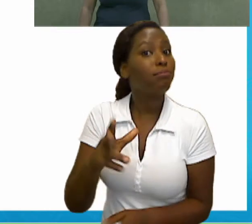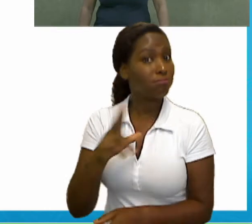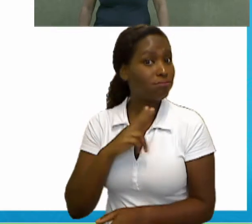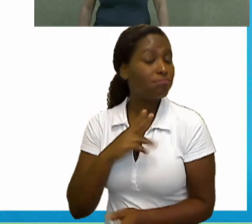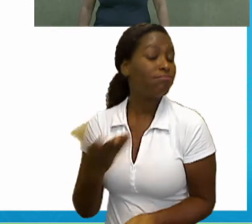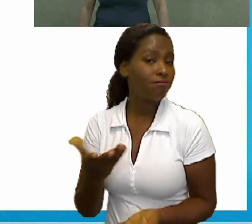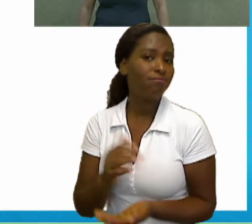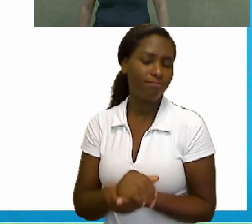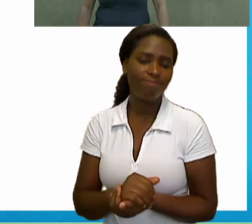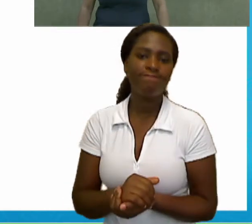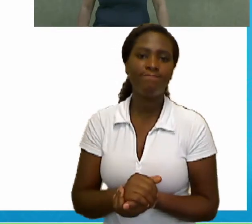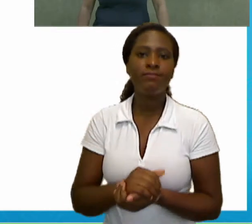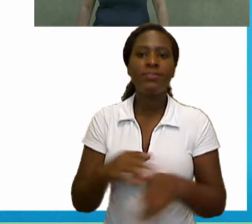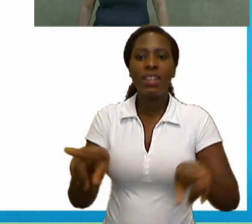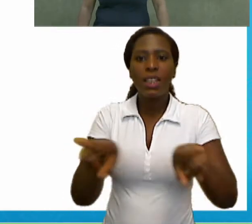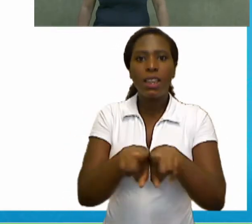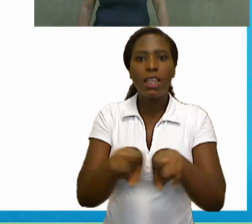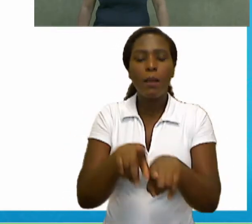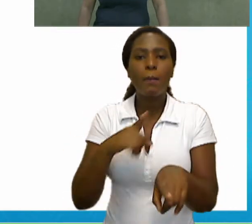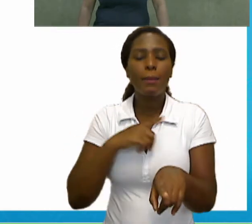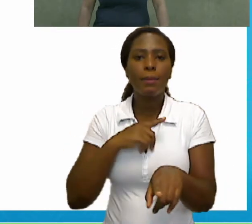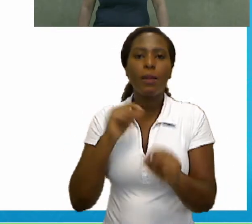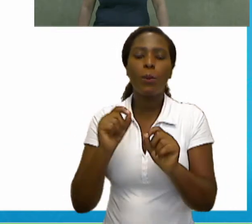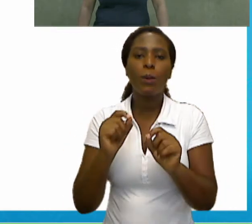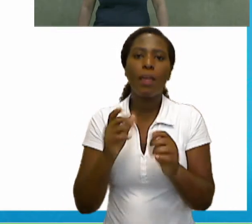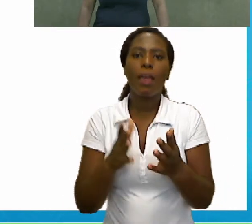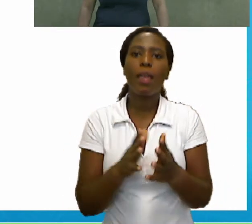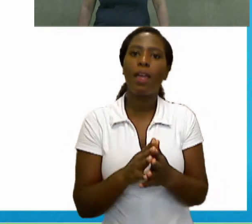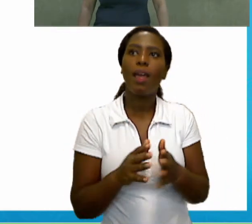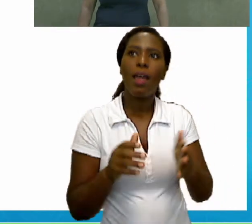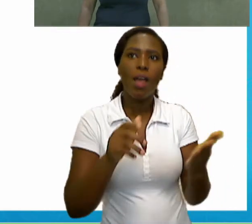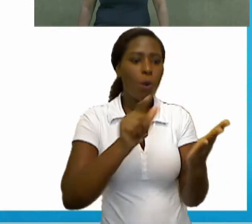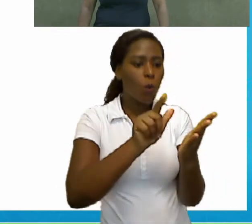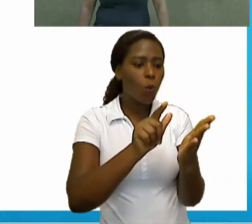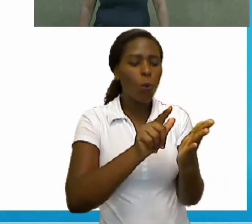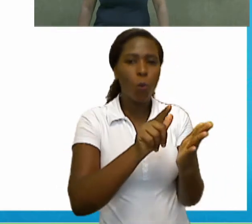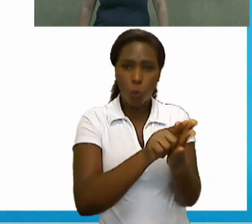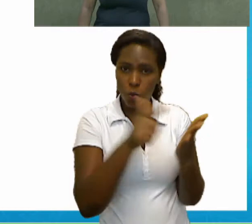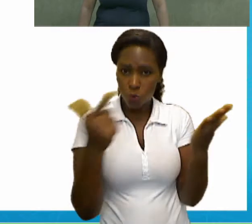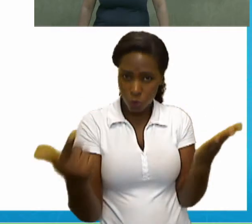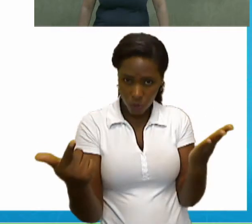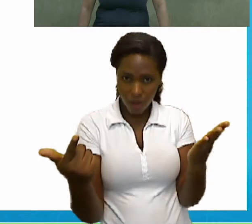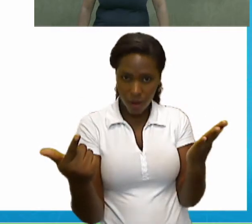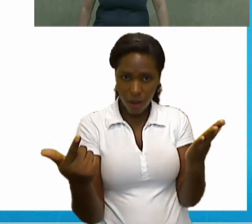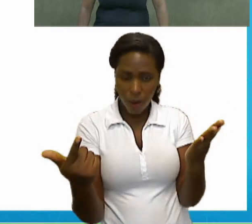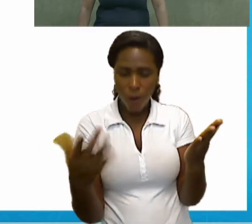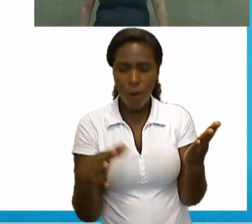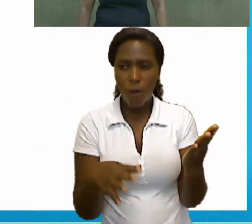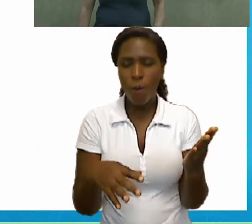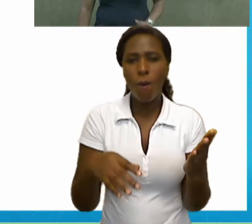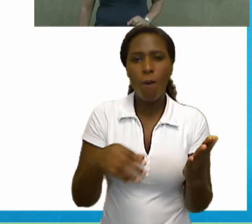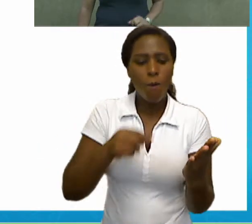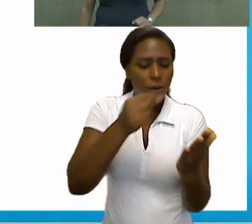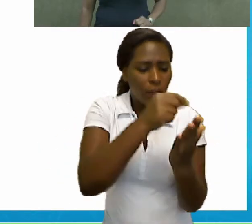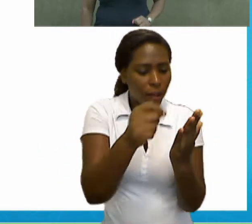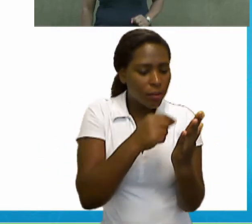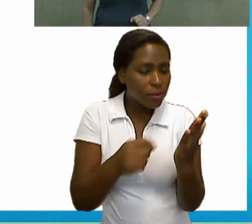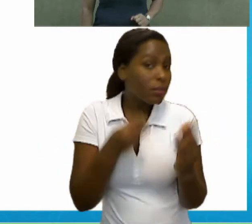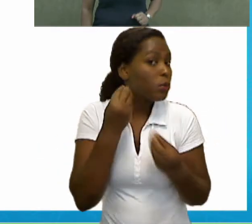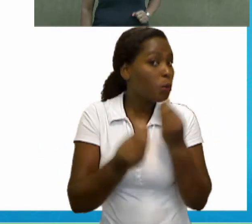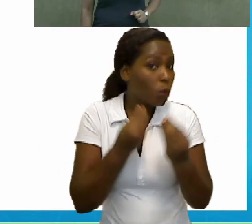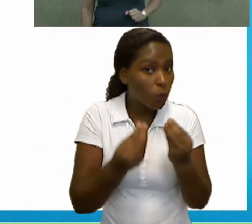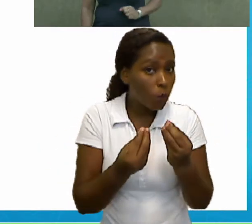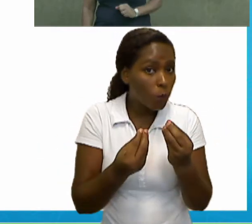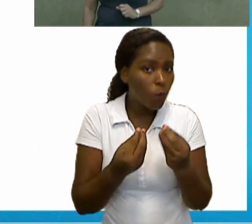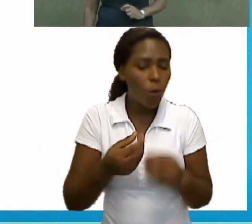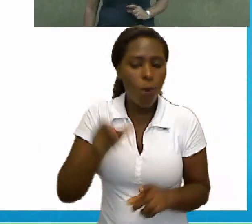Artigo de jornal escrito segundo as informações colhidas por um repórter. Vale lembrar